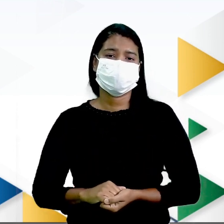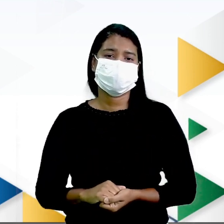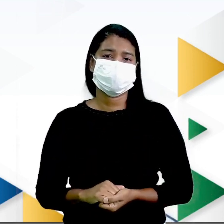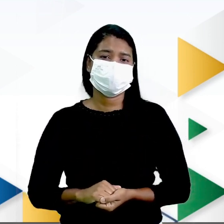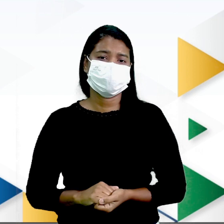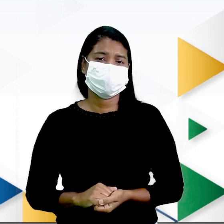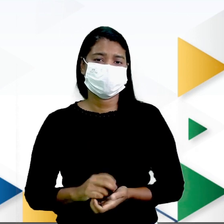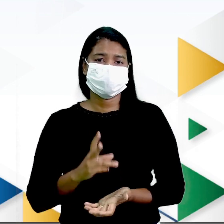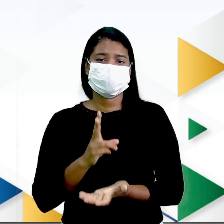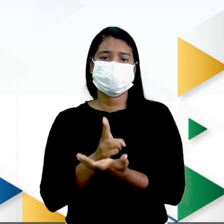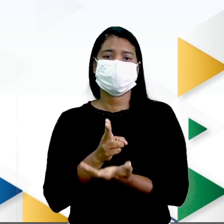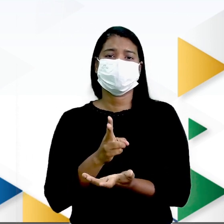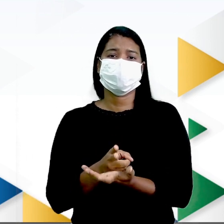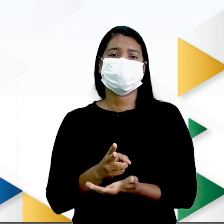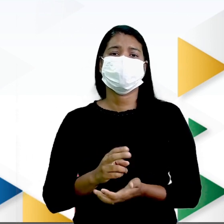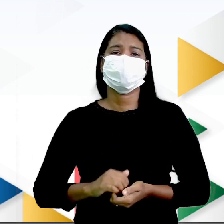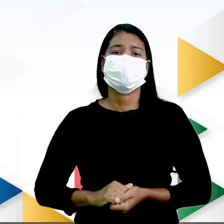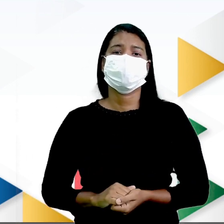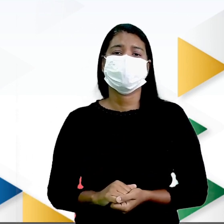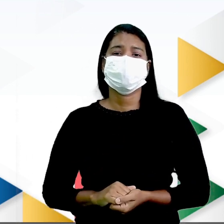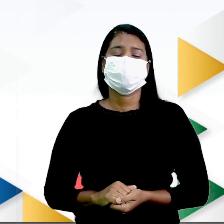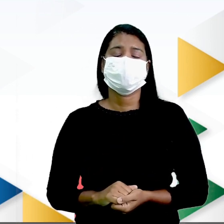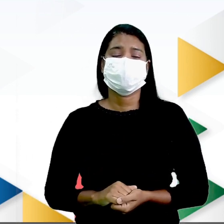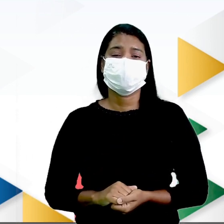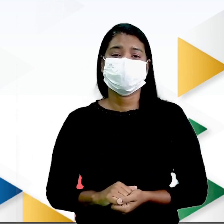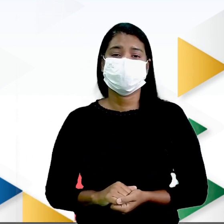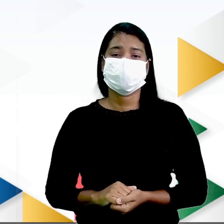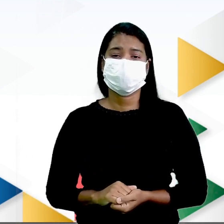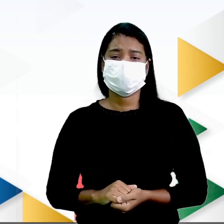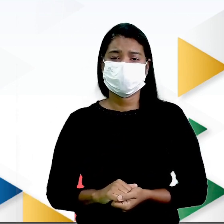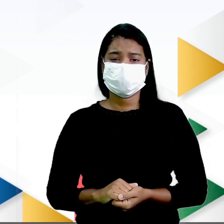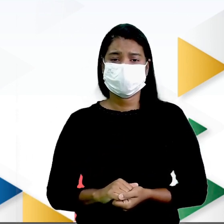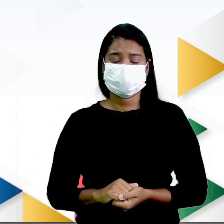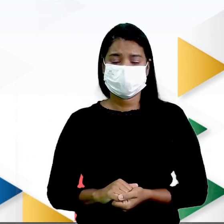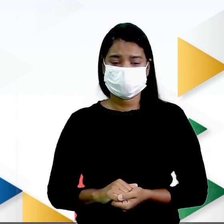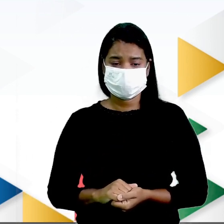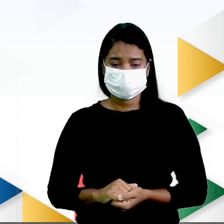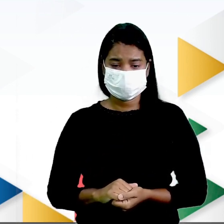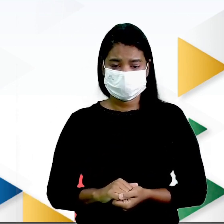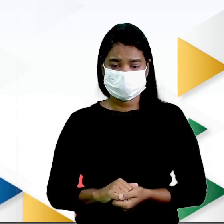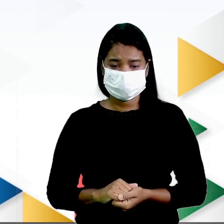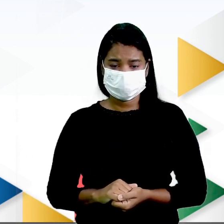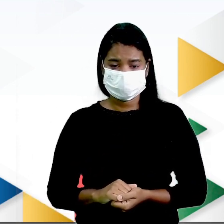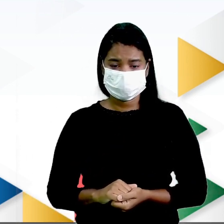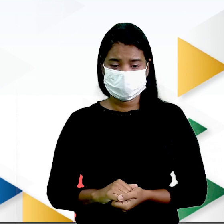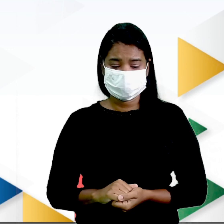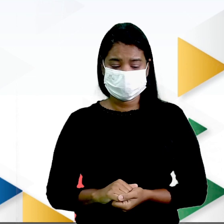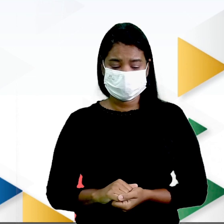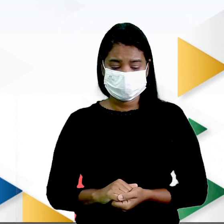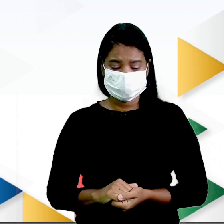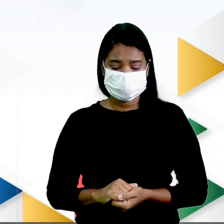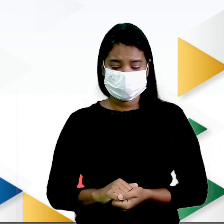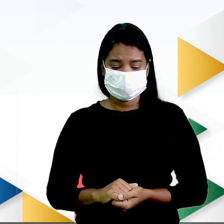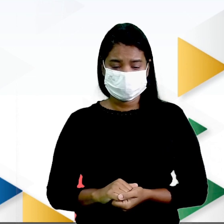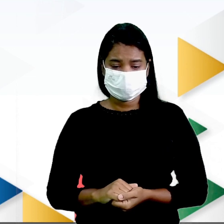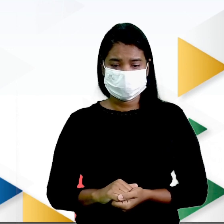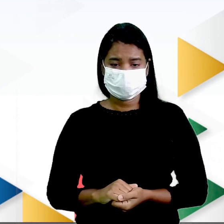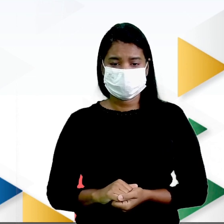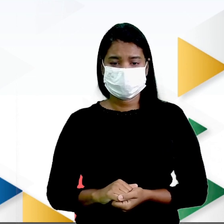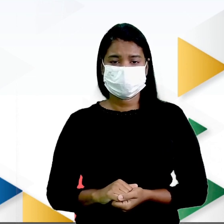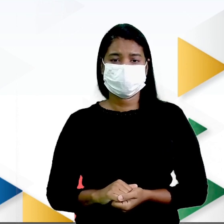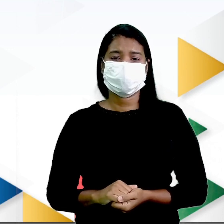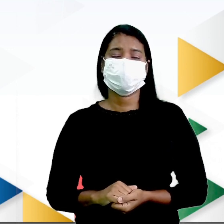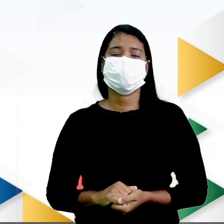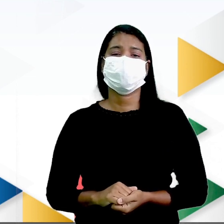Sempre ele. Você sabe que cada triângulo mede 180? Aí eu estou com um trapézio aí. Tá vendo aí o trapézio? Então, eu vou dividir a